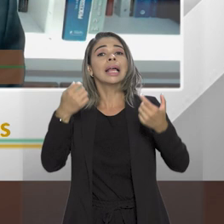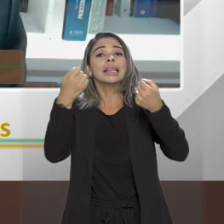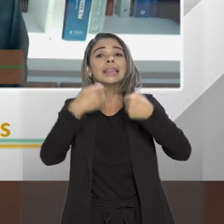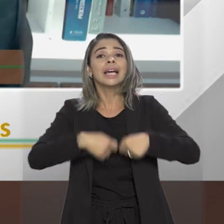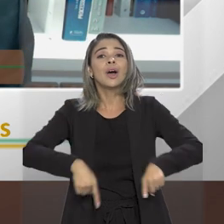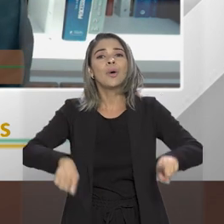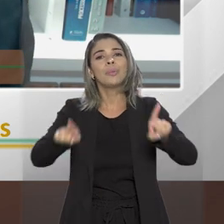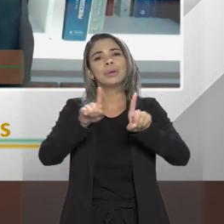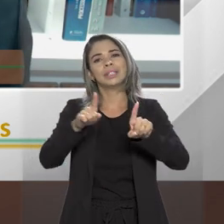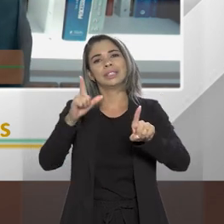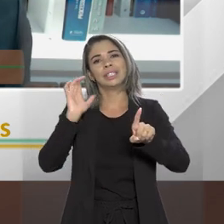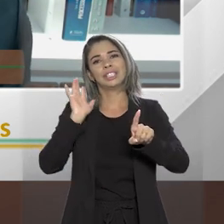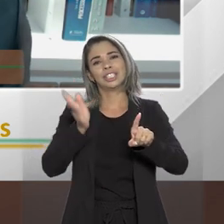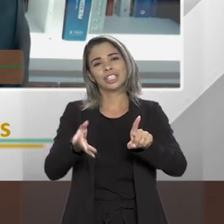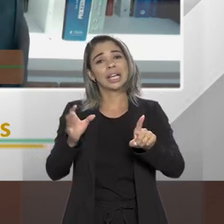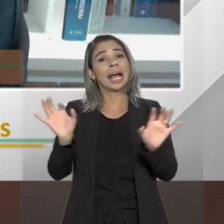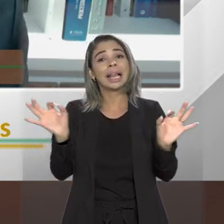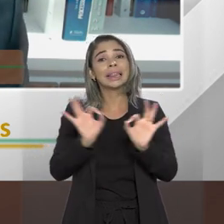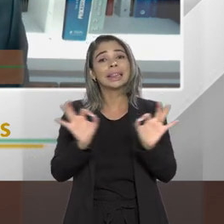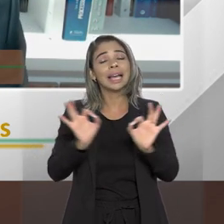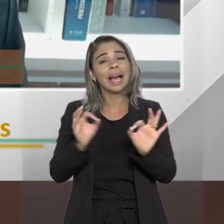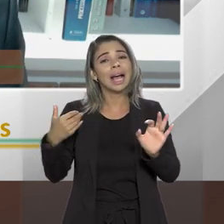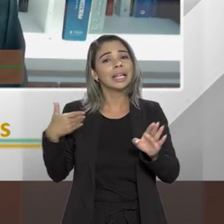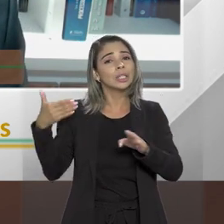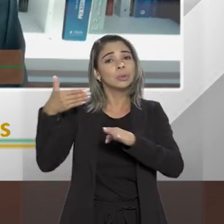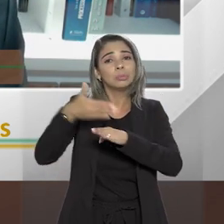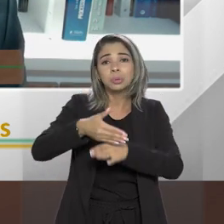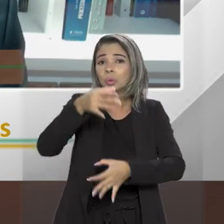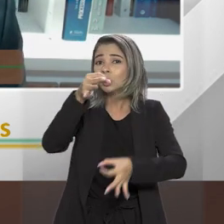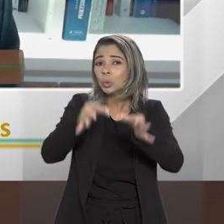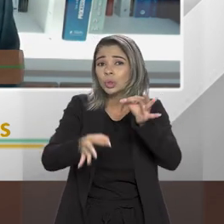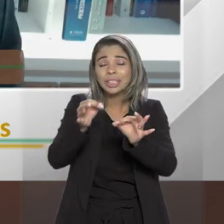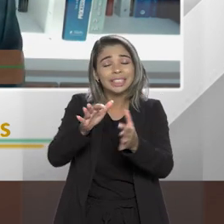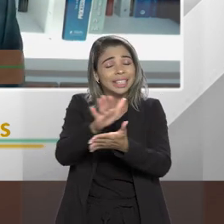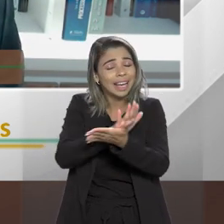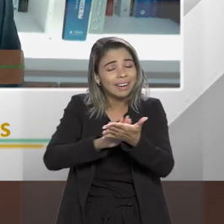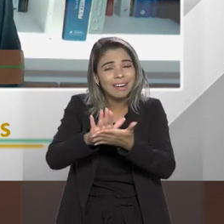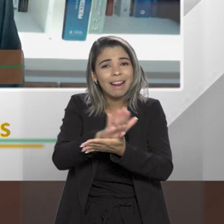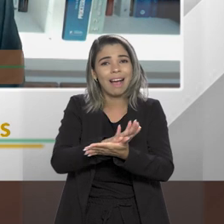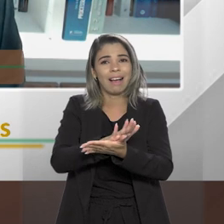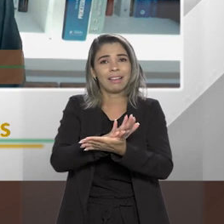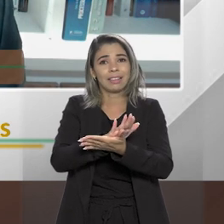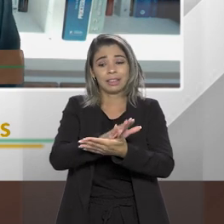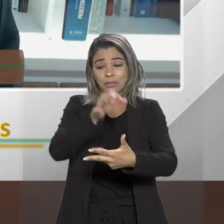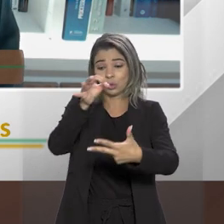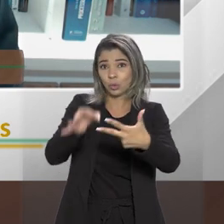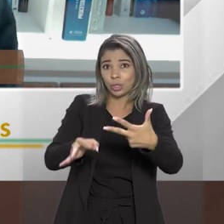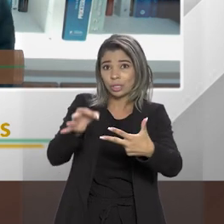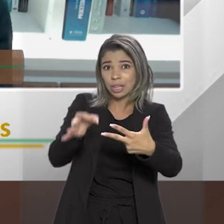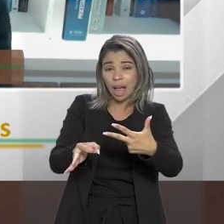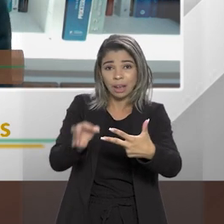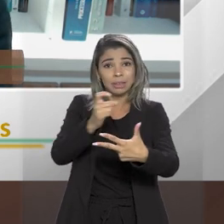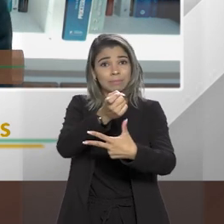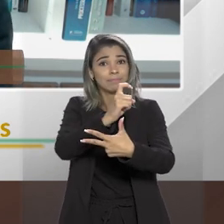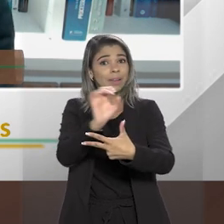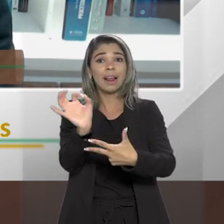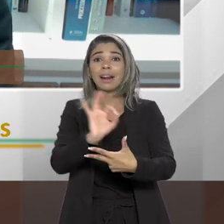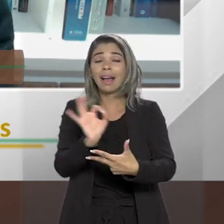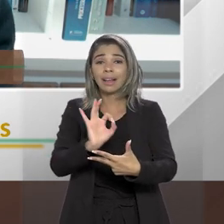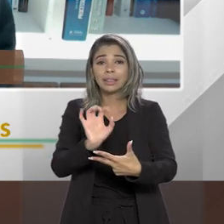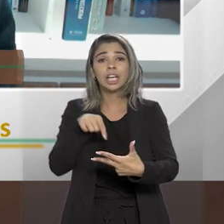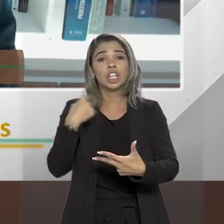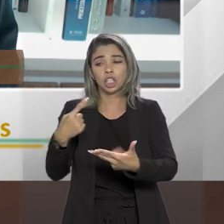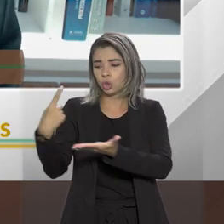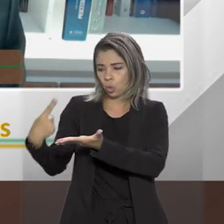fosse necessária nenhuma atuação, nem do Poder Judiciário, nem do Poder Executivo. Nós entabulamos um